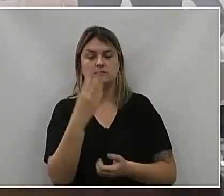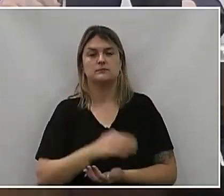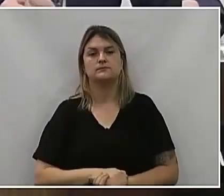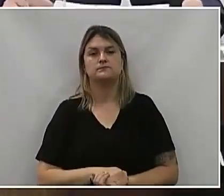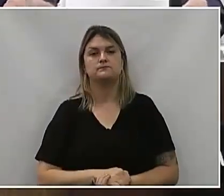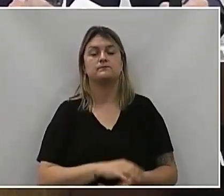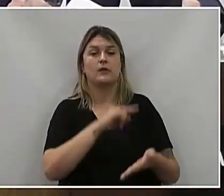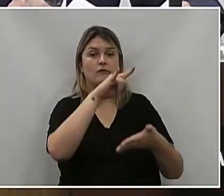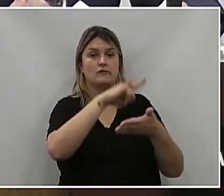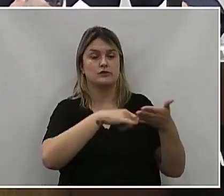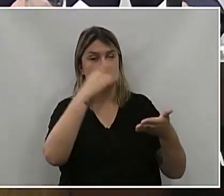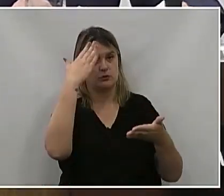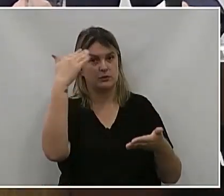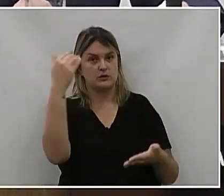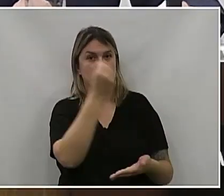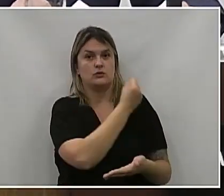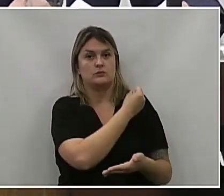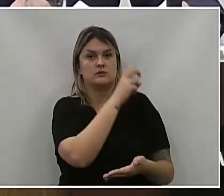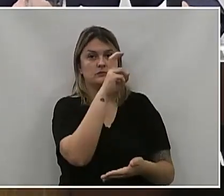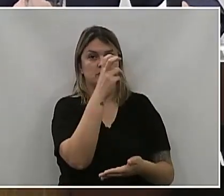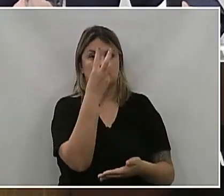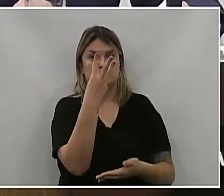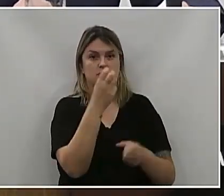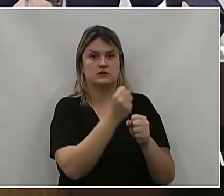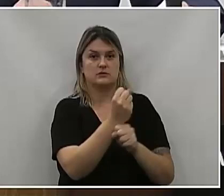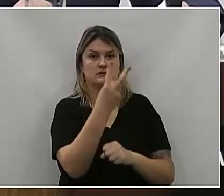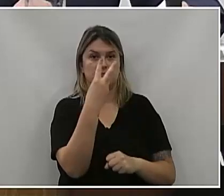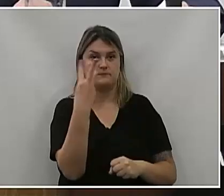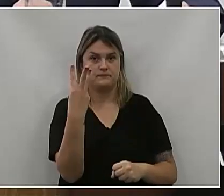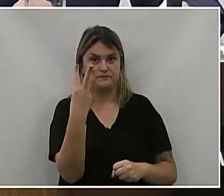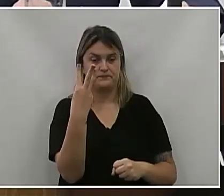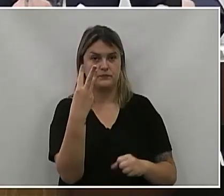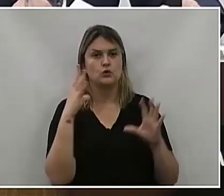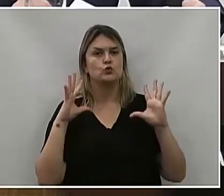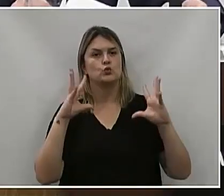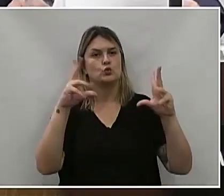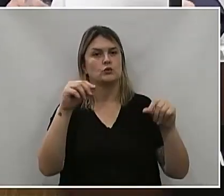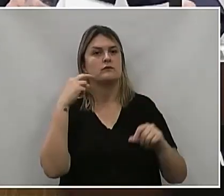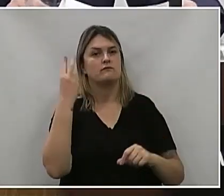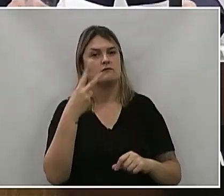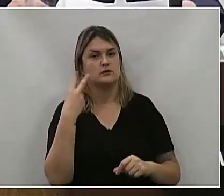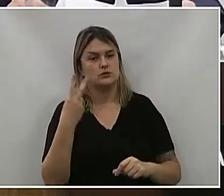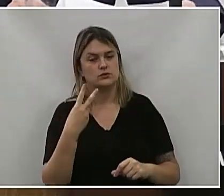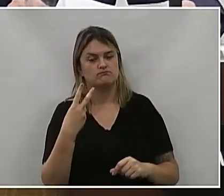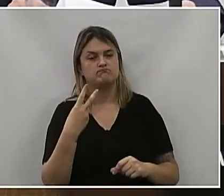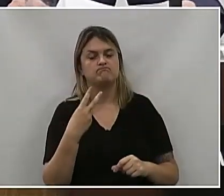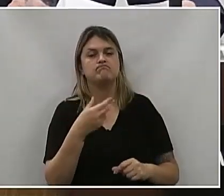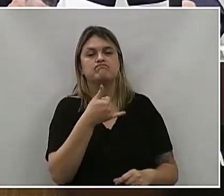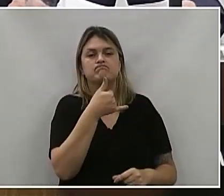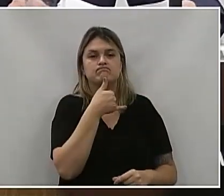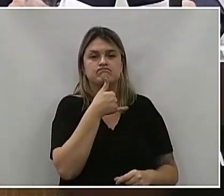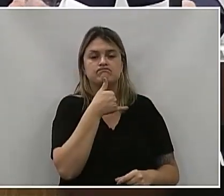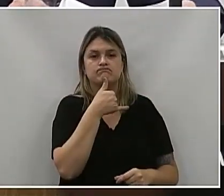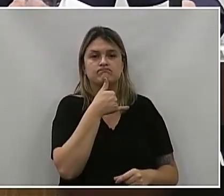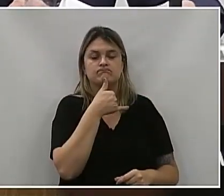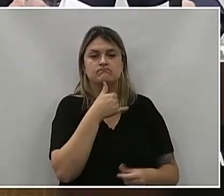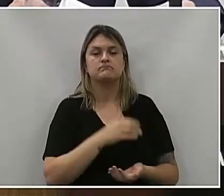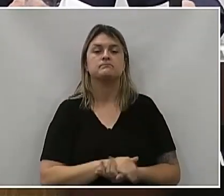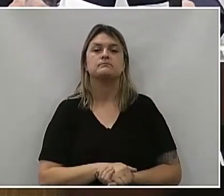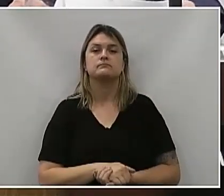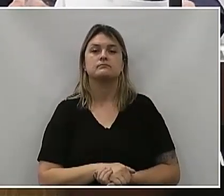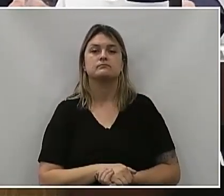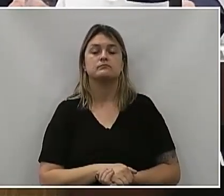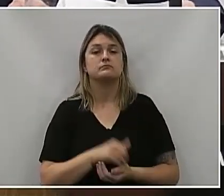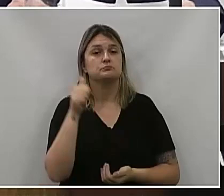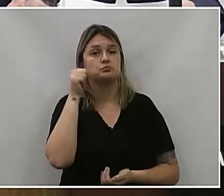2023. Moções. Número 53 de 2023, de todos os vereadores. Uma moção de pesar